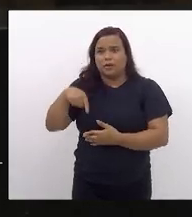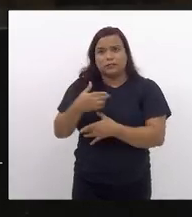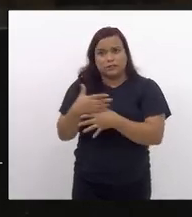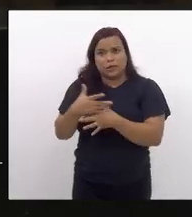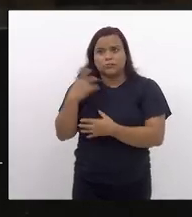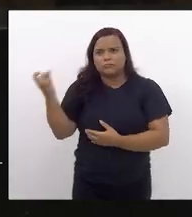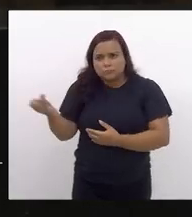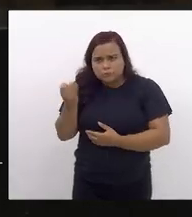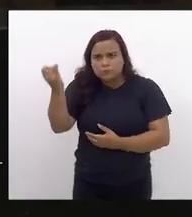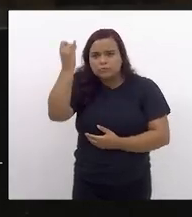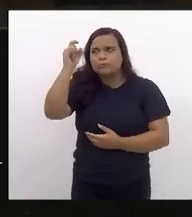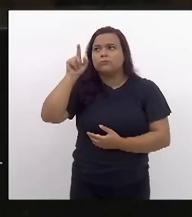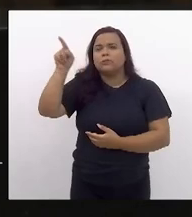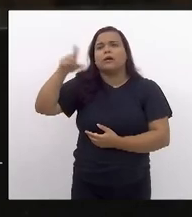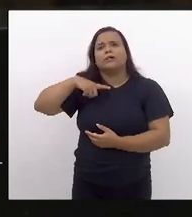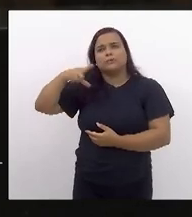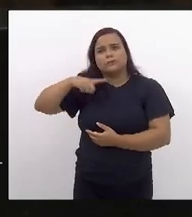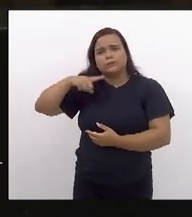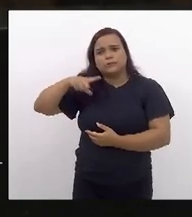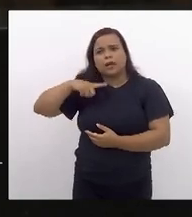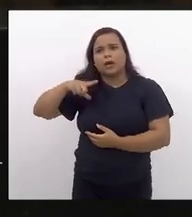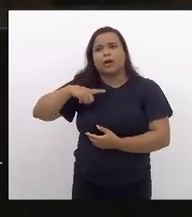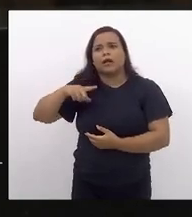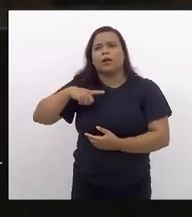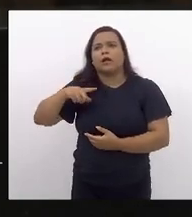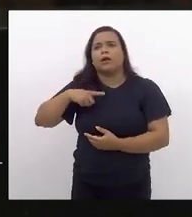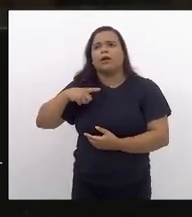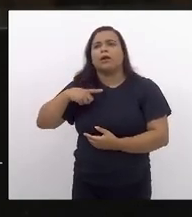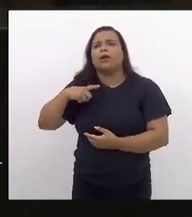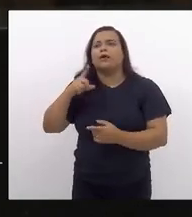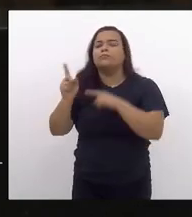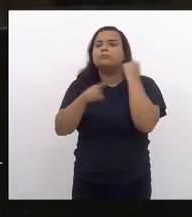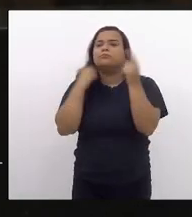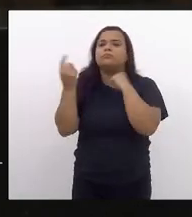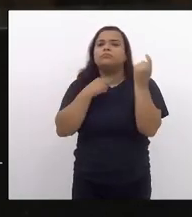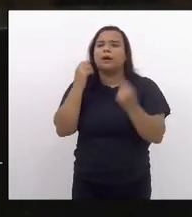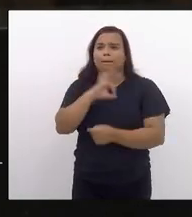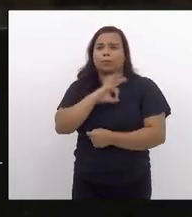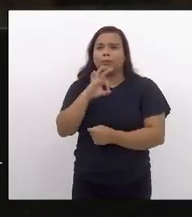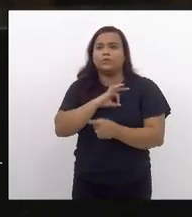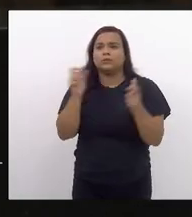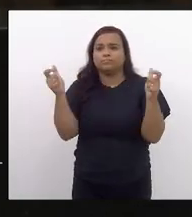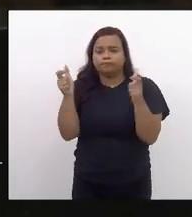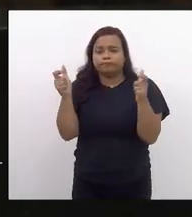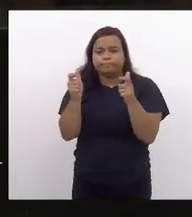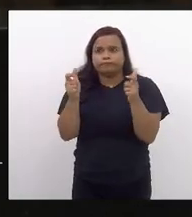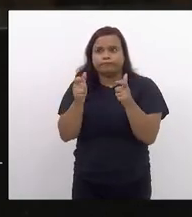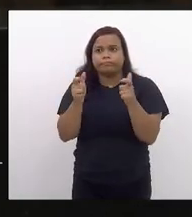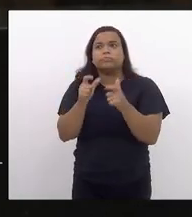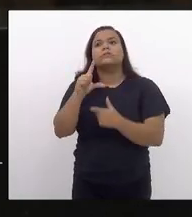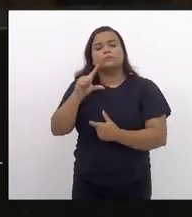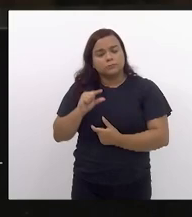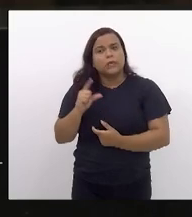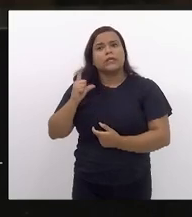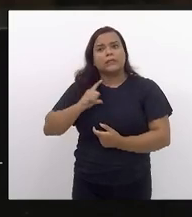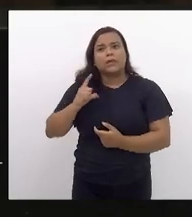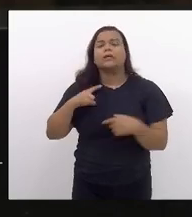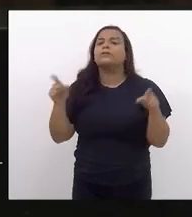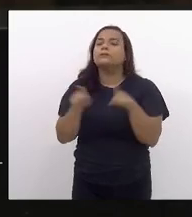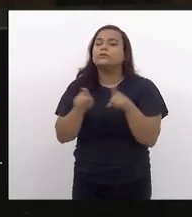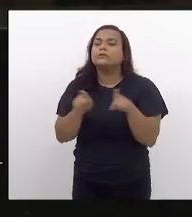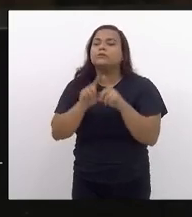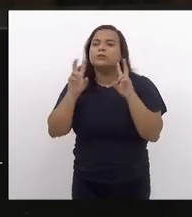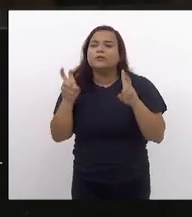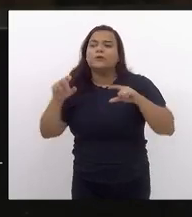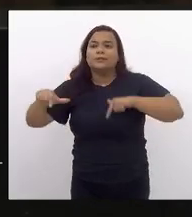no sentido de ter diminuído a letalidade policial e, nesse sentido, também de um